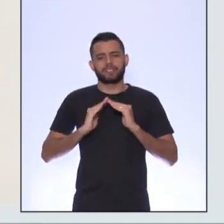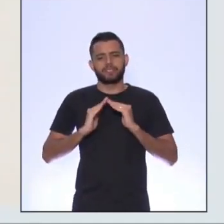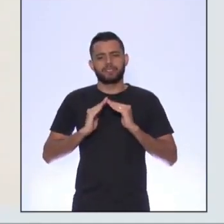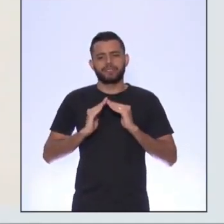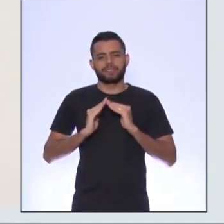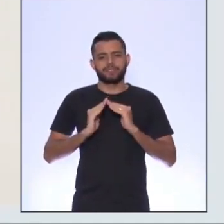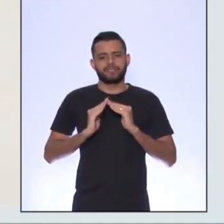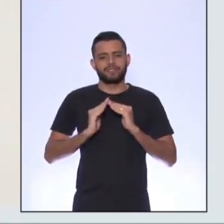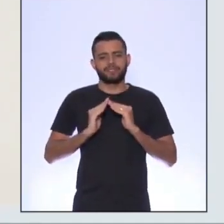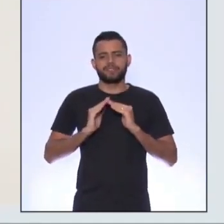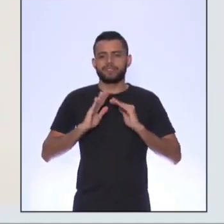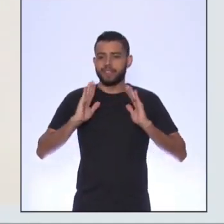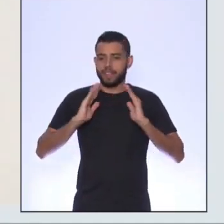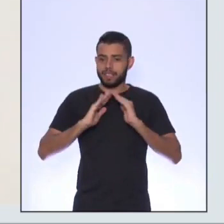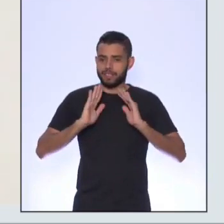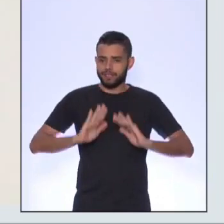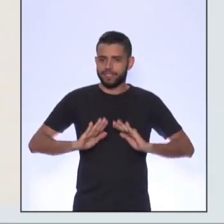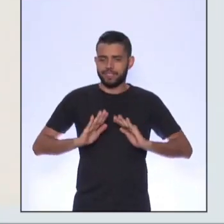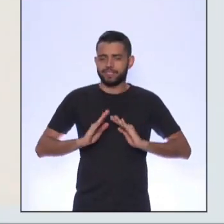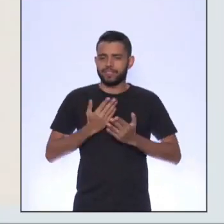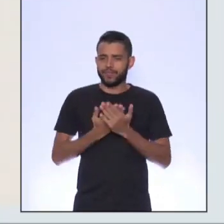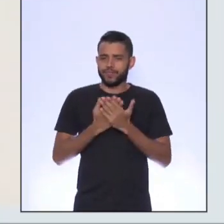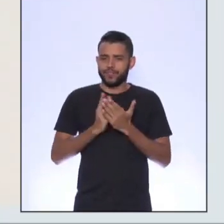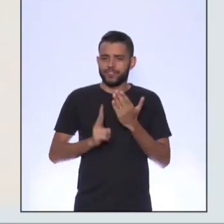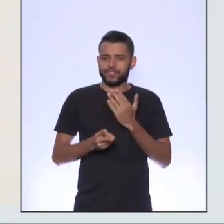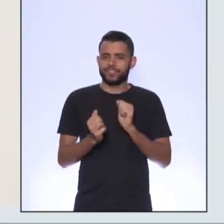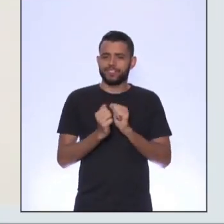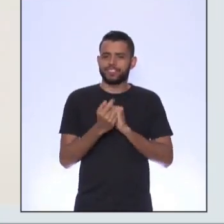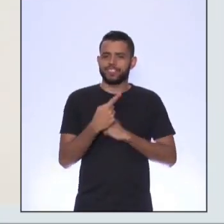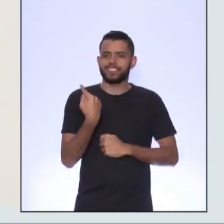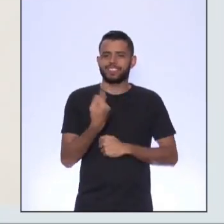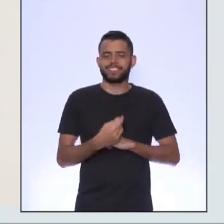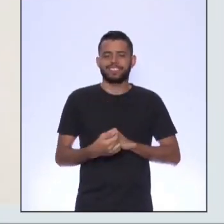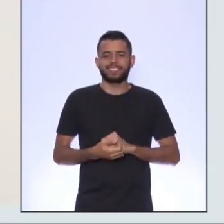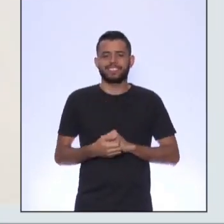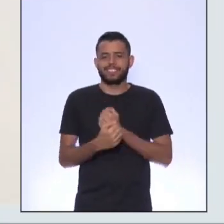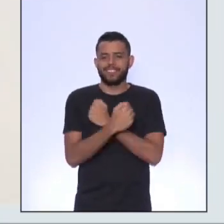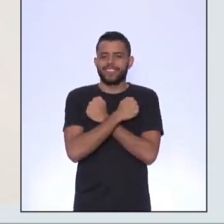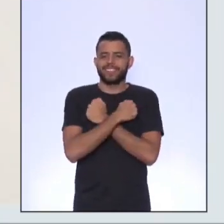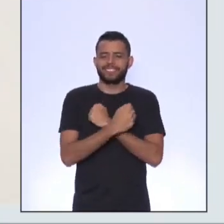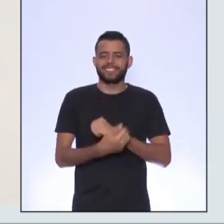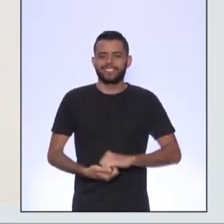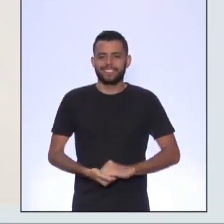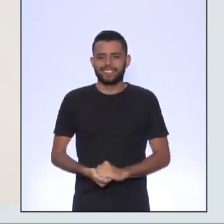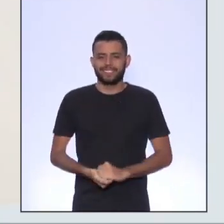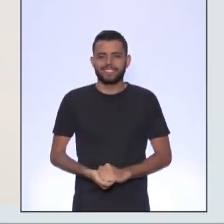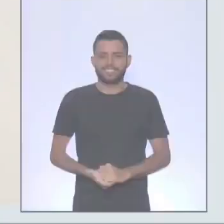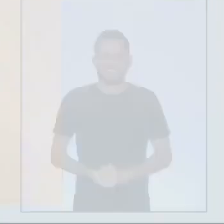Fique em casa e continue estudando com a gente. Um abraço!